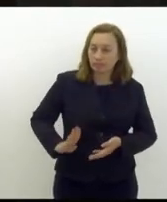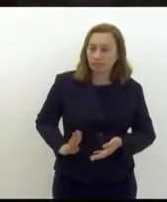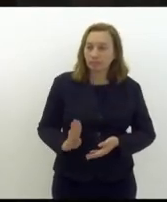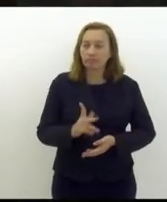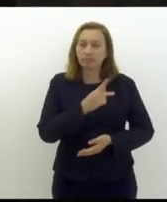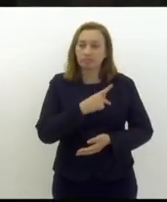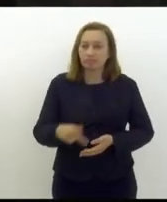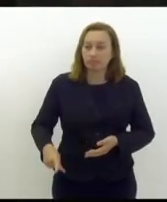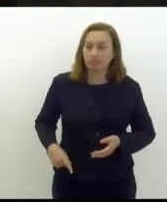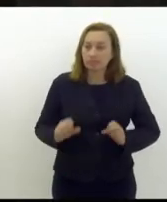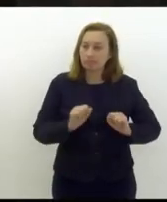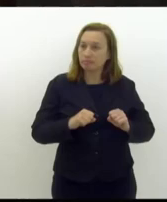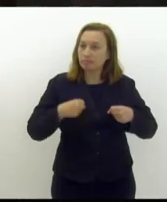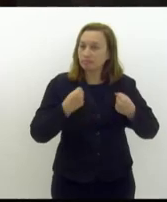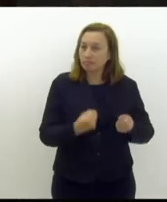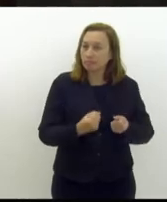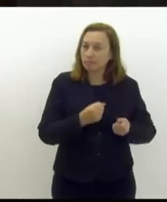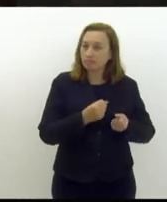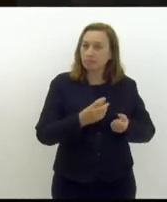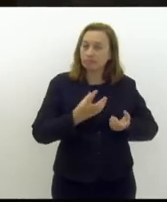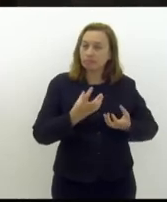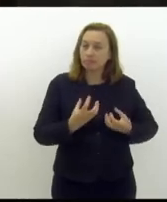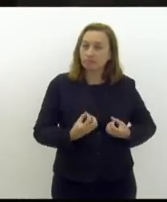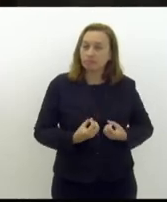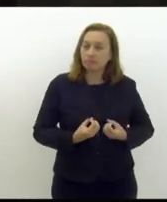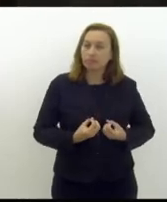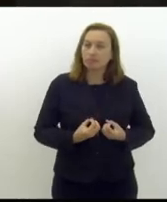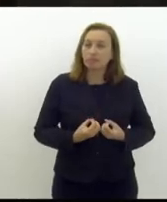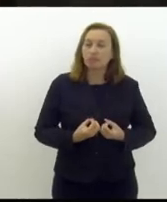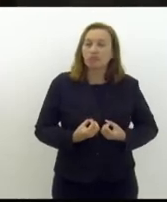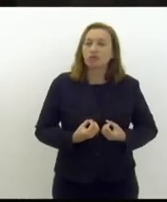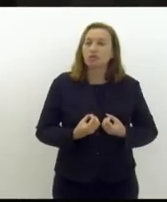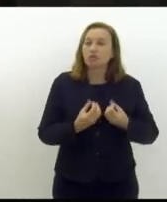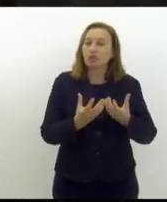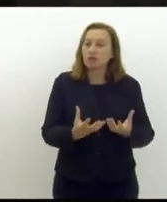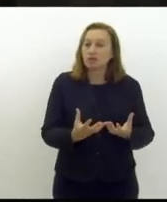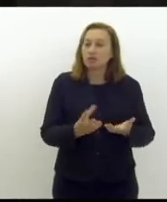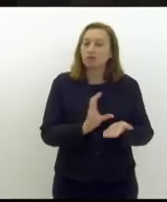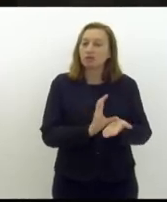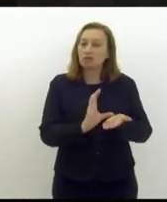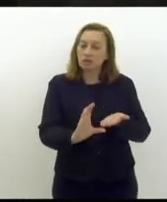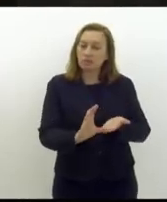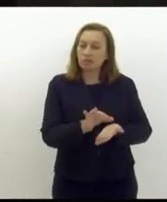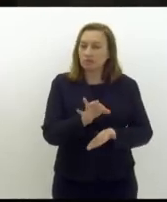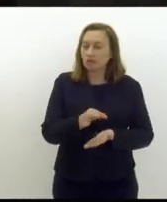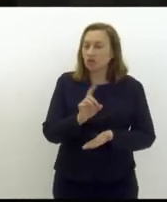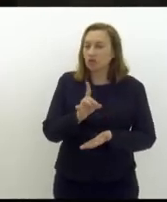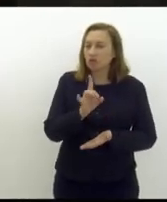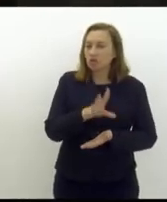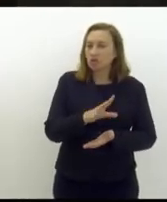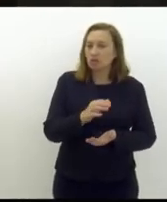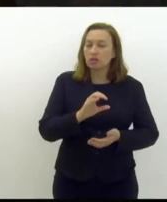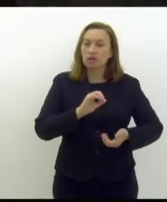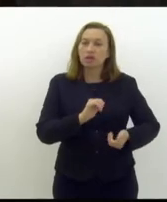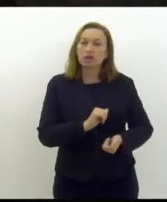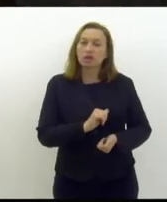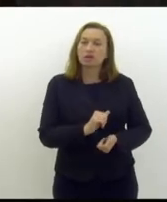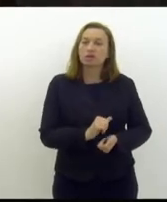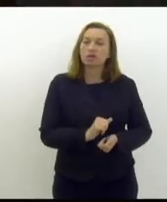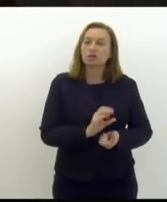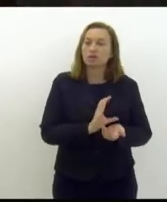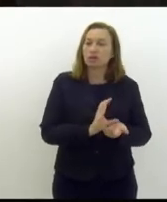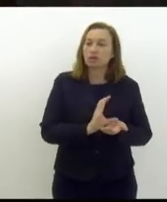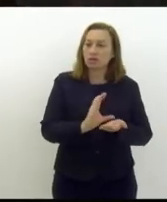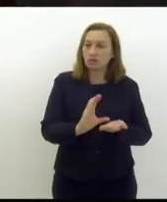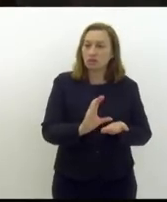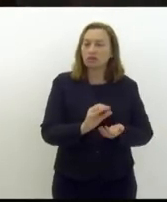a adoção do orçamento em positivo mas não apenas adotar o orçamento em positivo